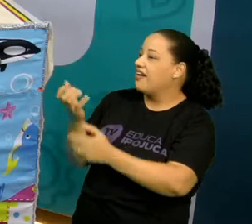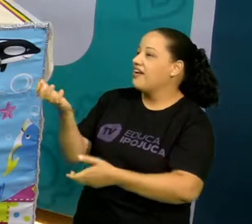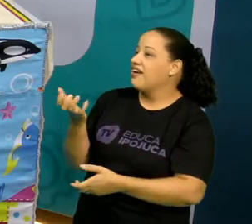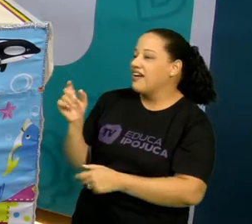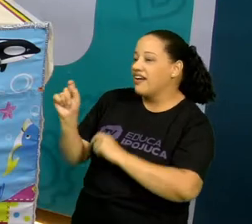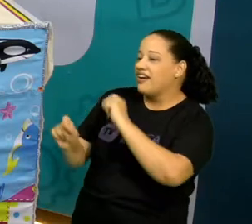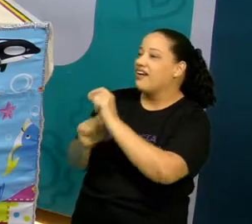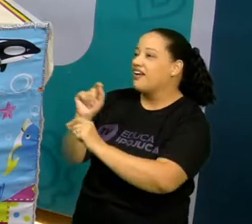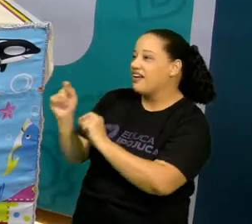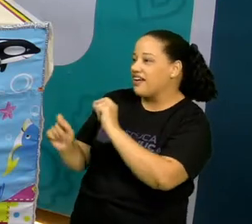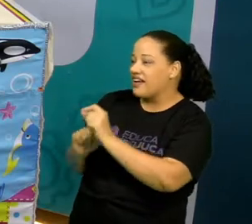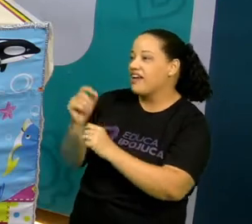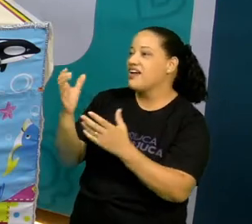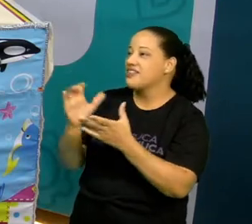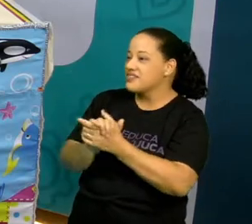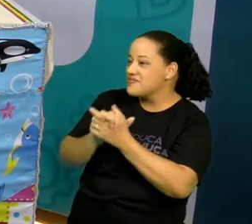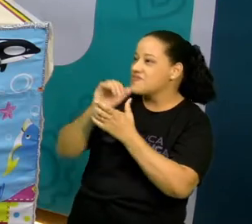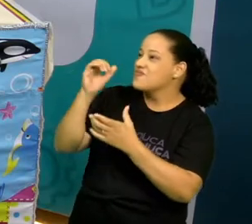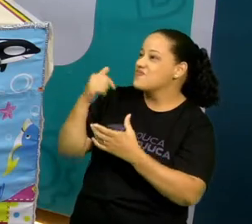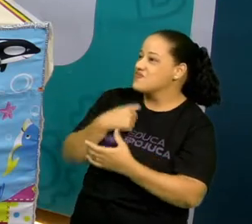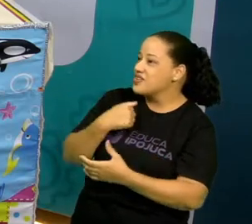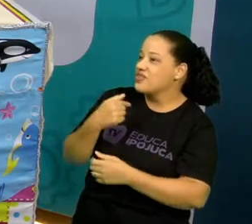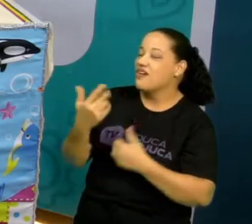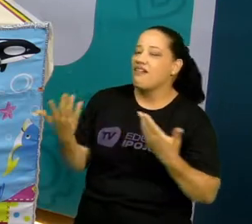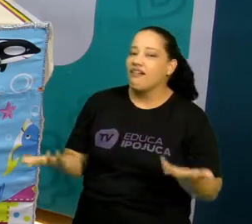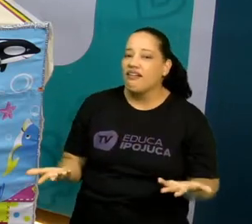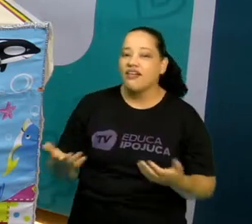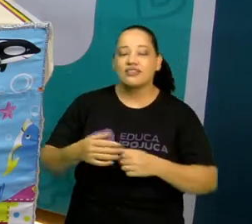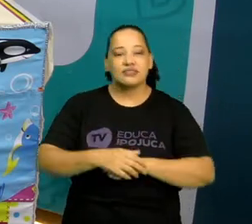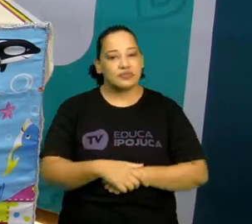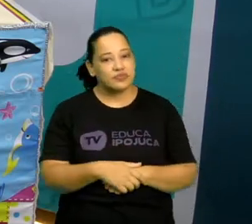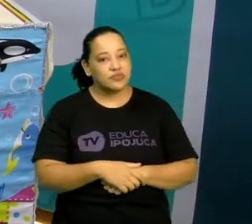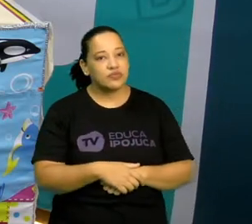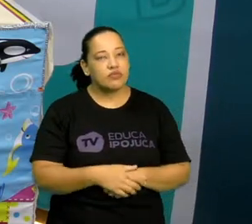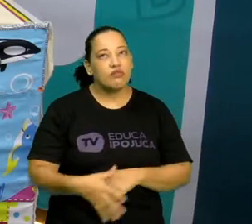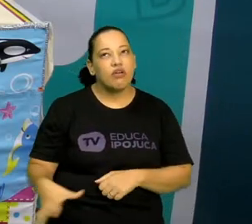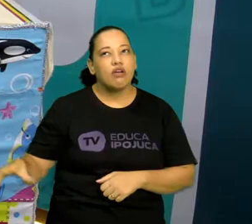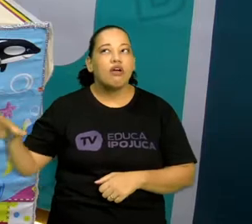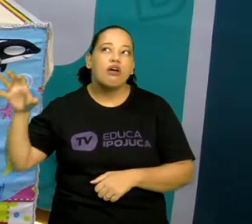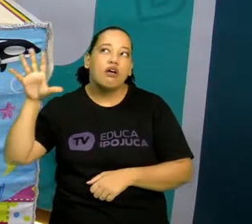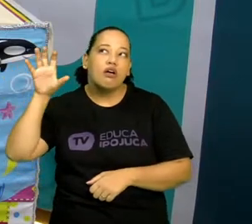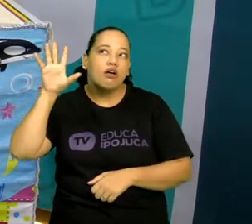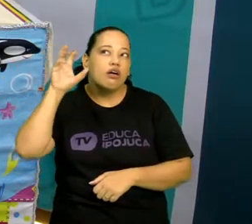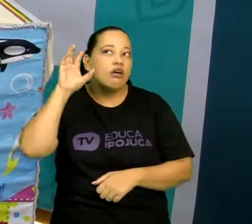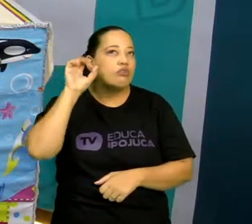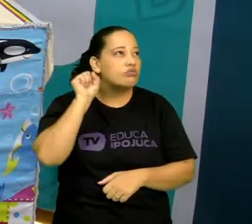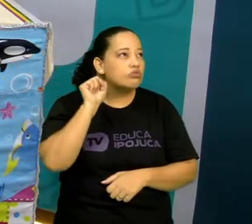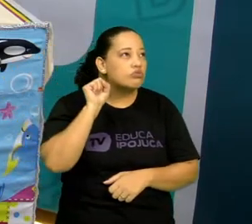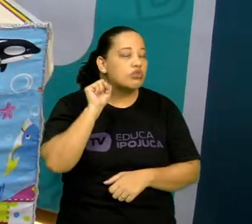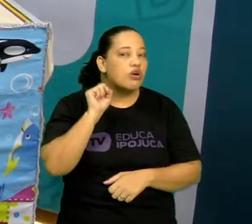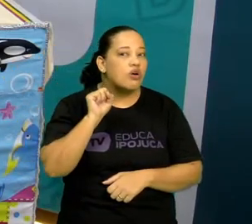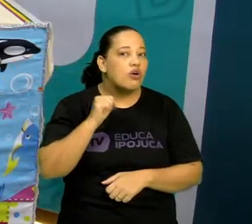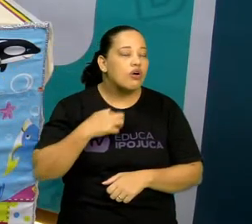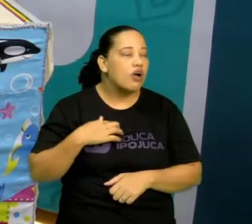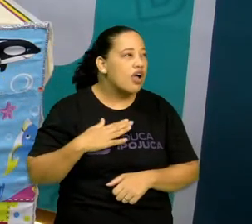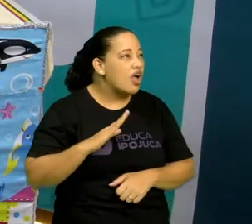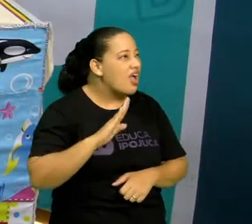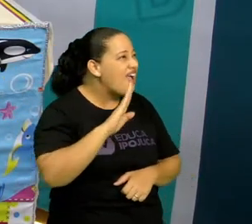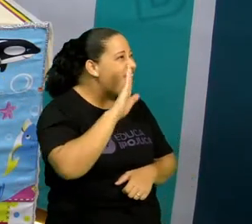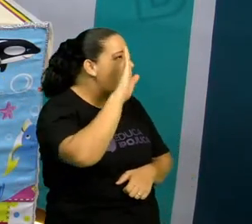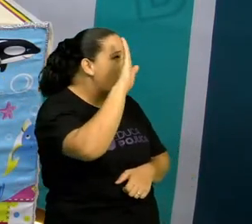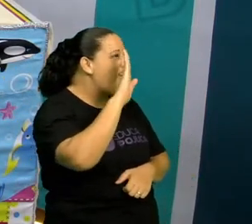quer casar comigo? Ai, ela escutou aquela voz quando disse: